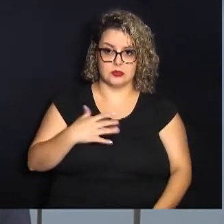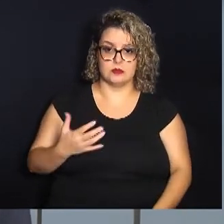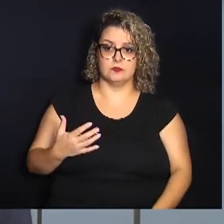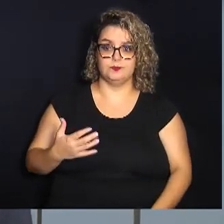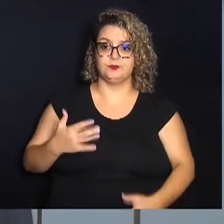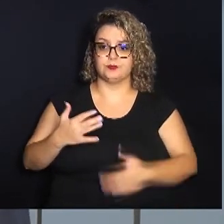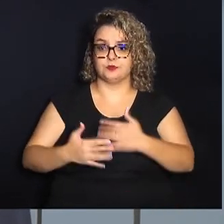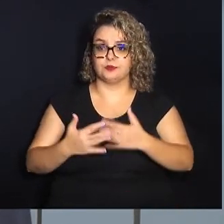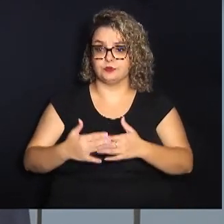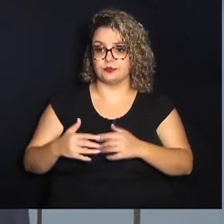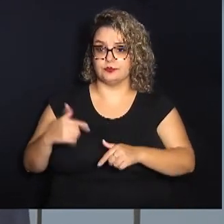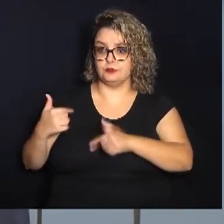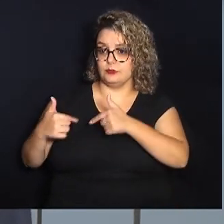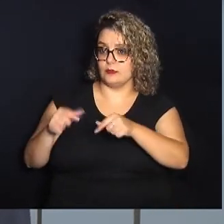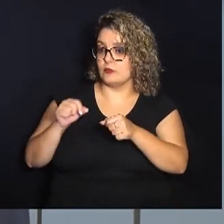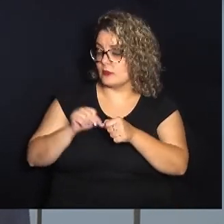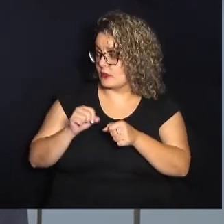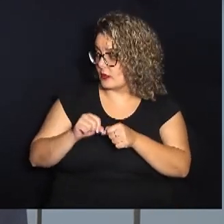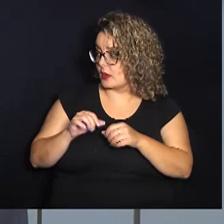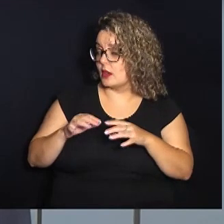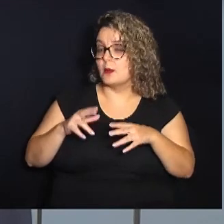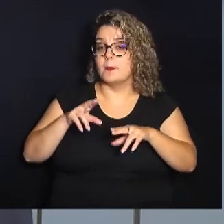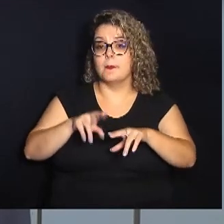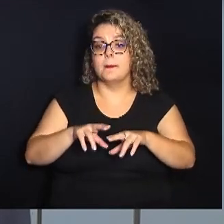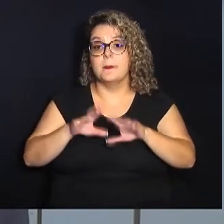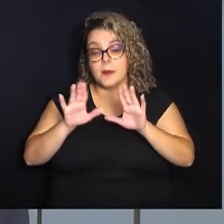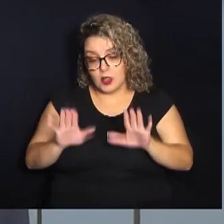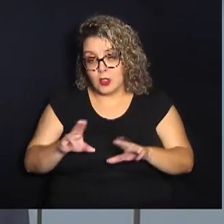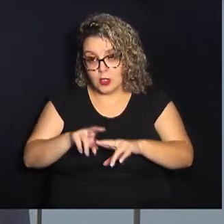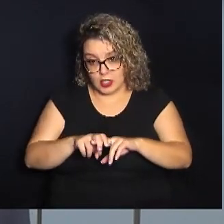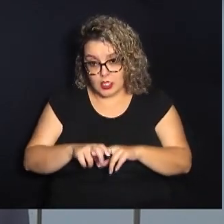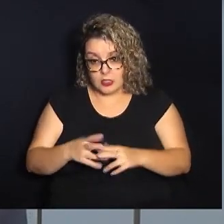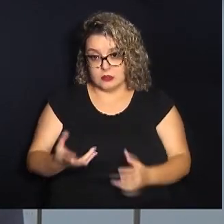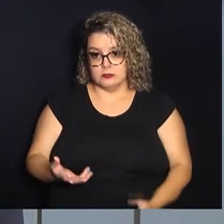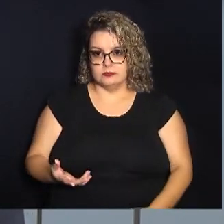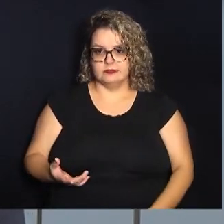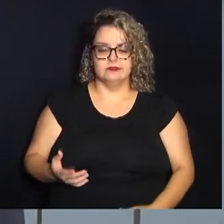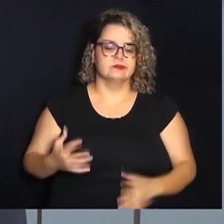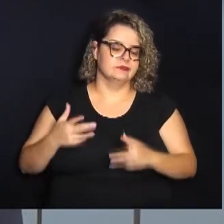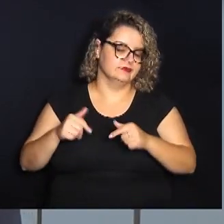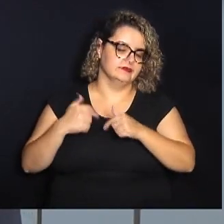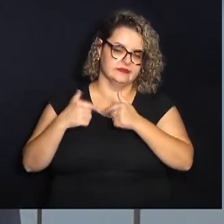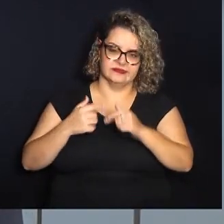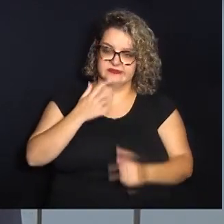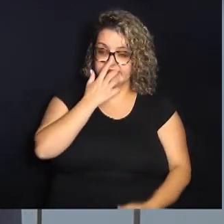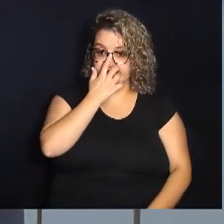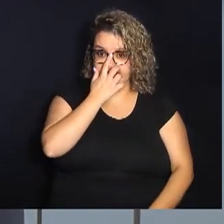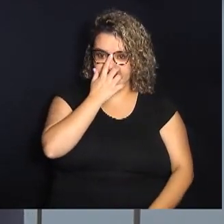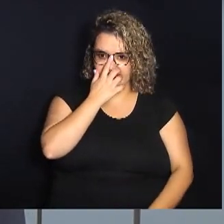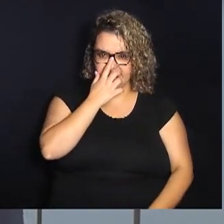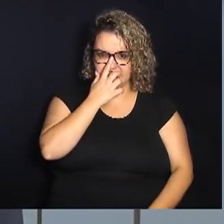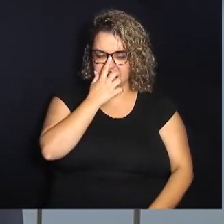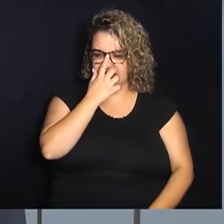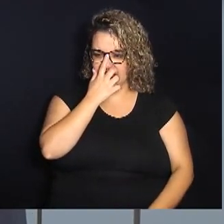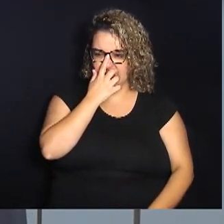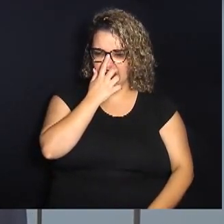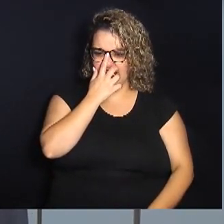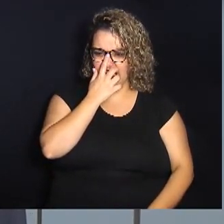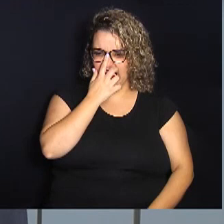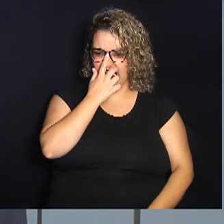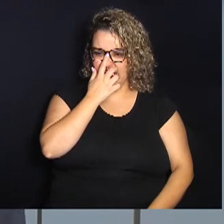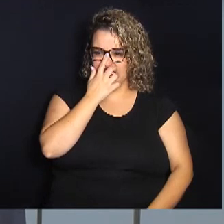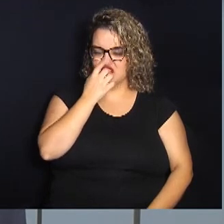nossos trabalhos, porém todo esse trabalho, ele sozinho a gente não consegue controlar a dengue, né? A gente precisa